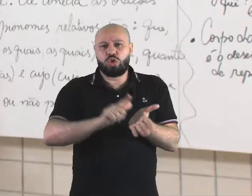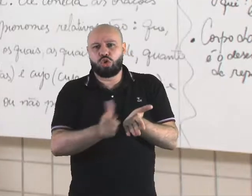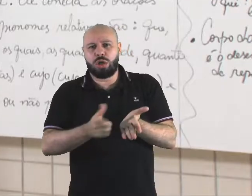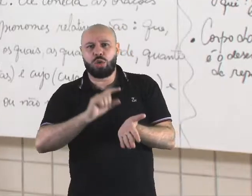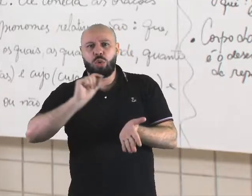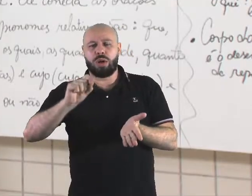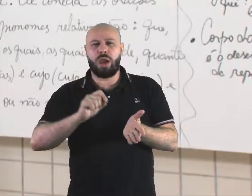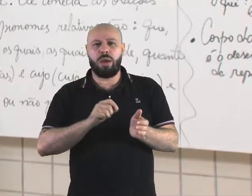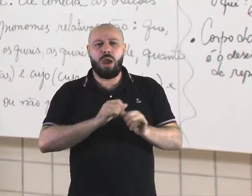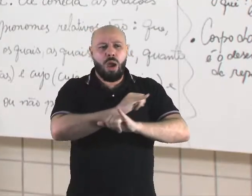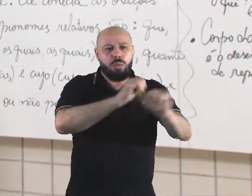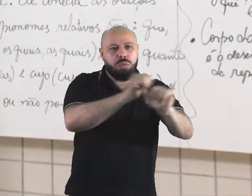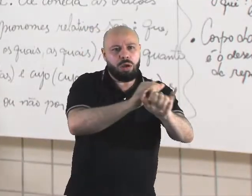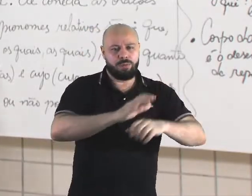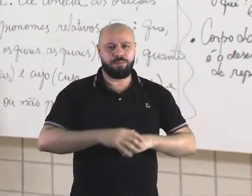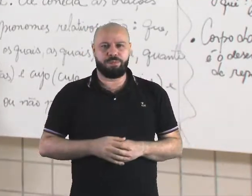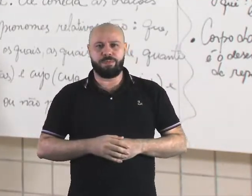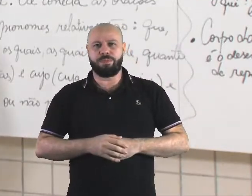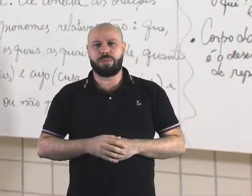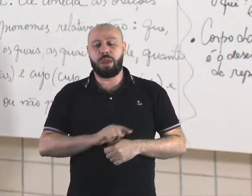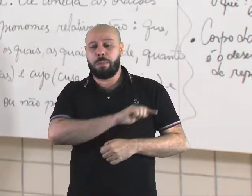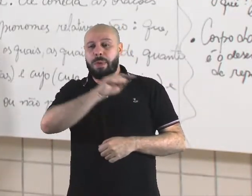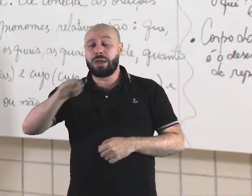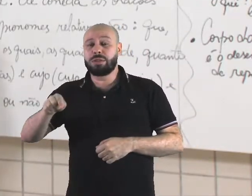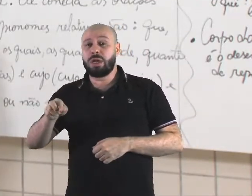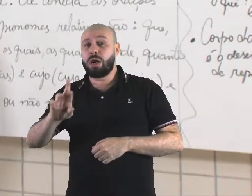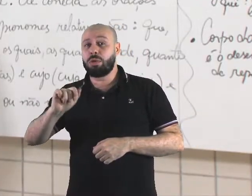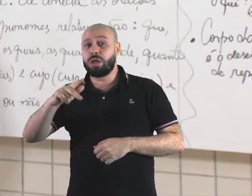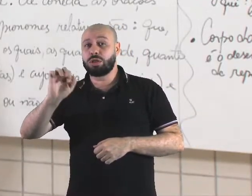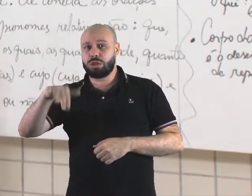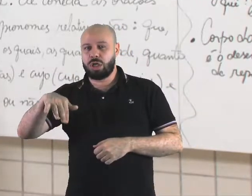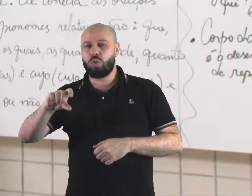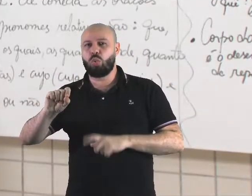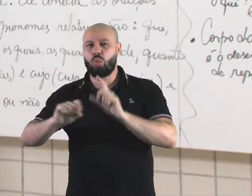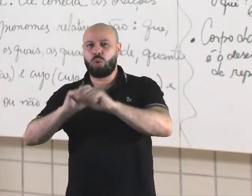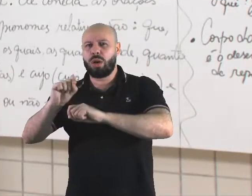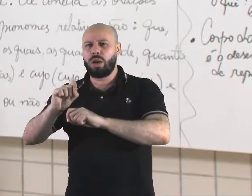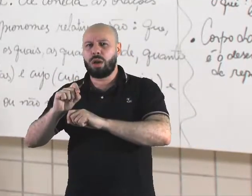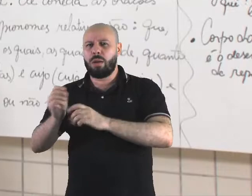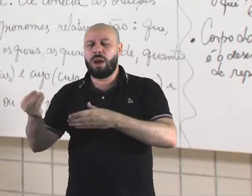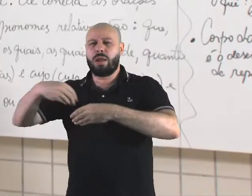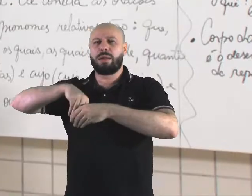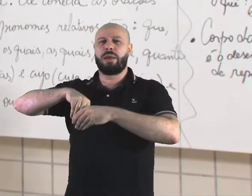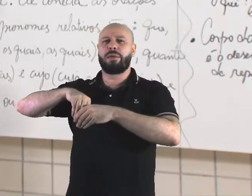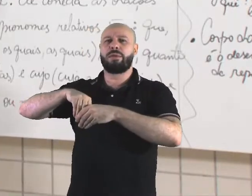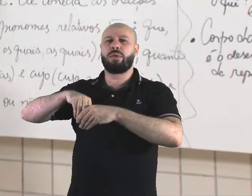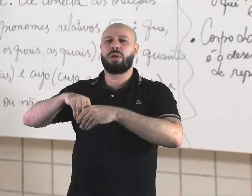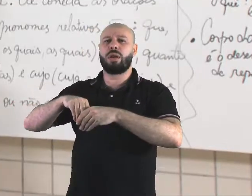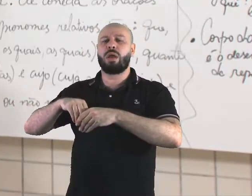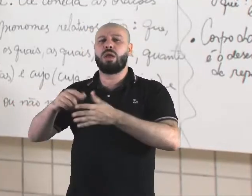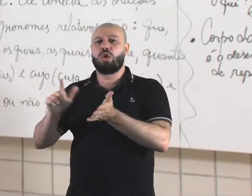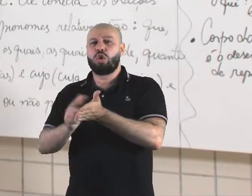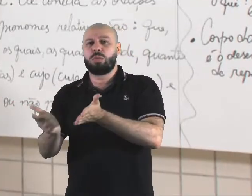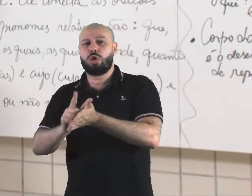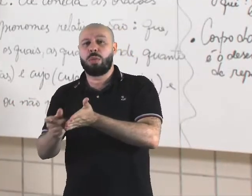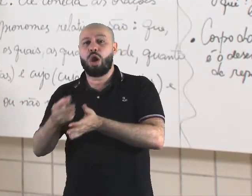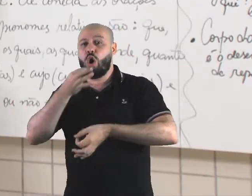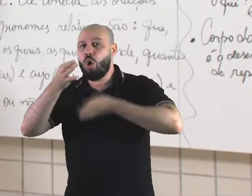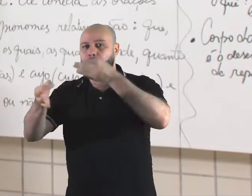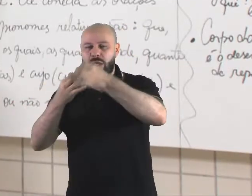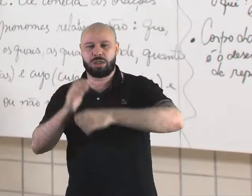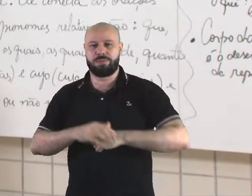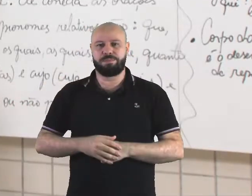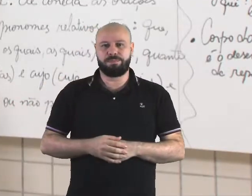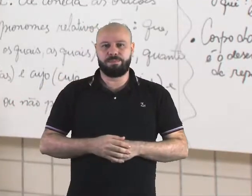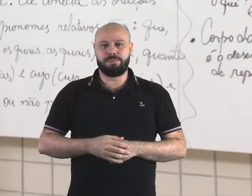quê? Informativo, enquanto as reportagens elas fazem parte do quê? Do jornalismo